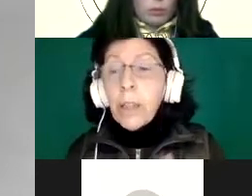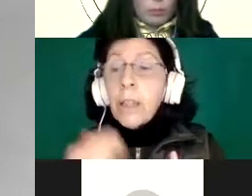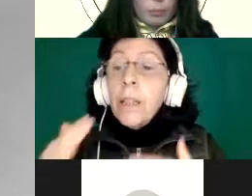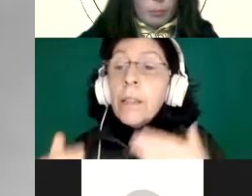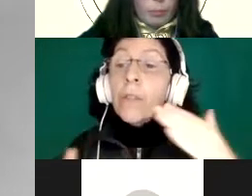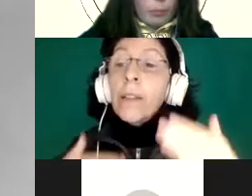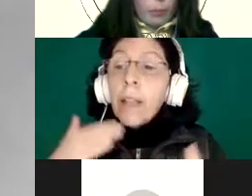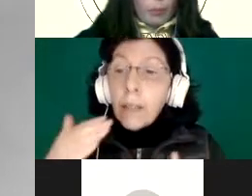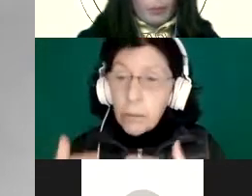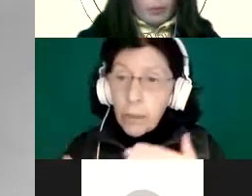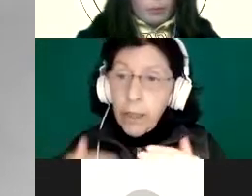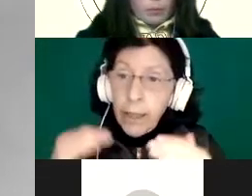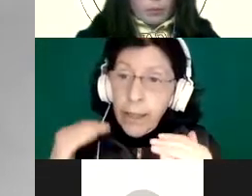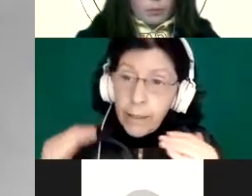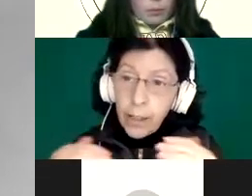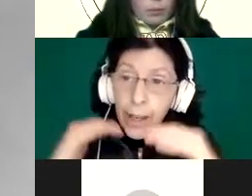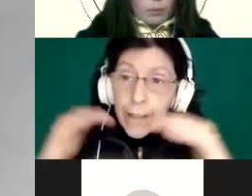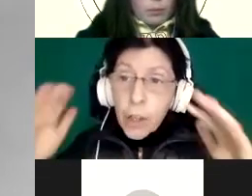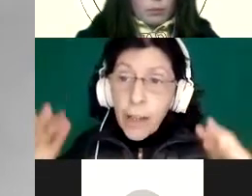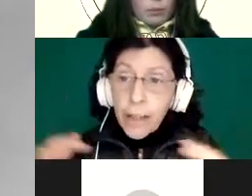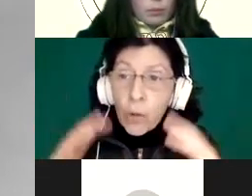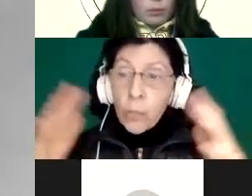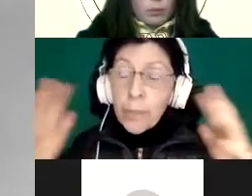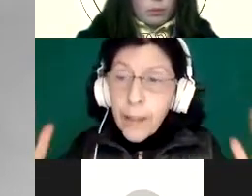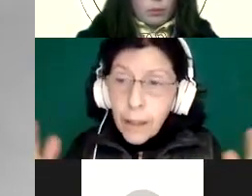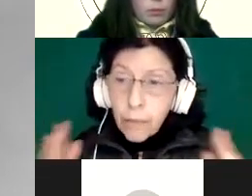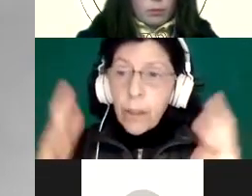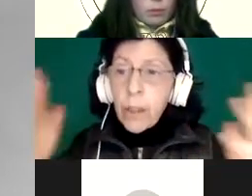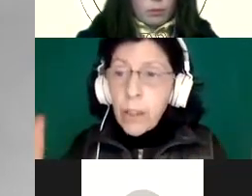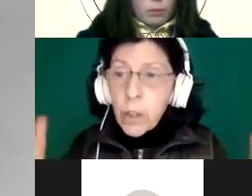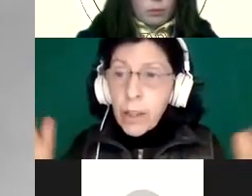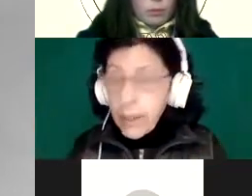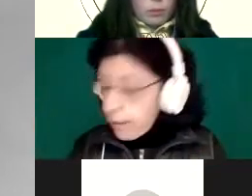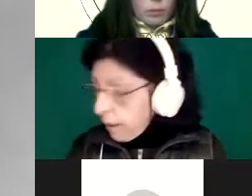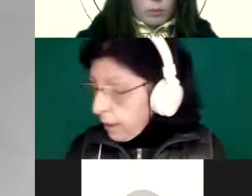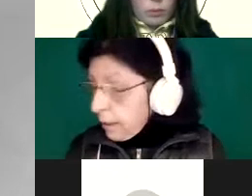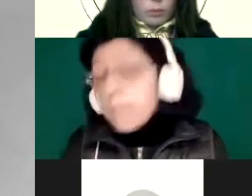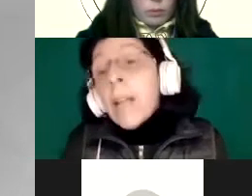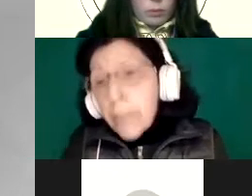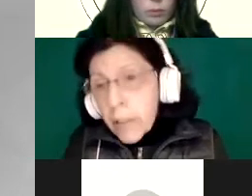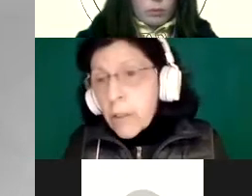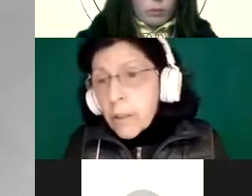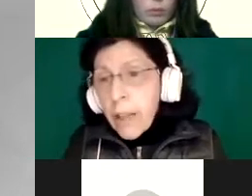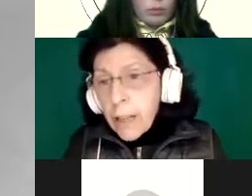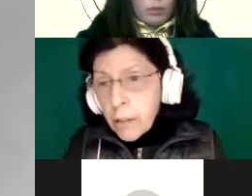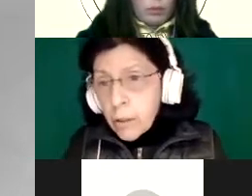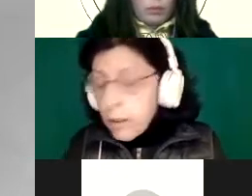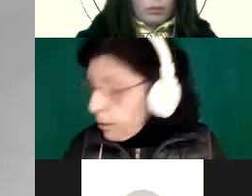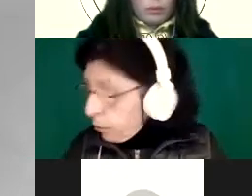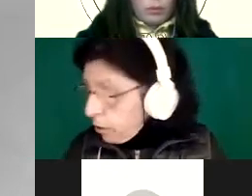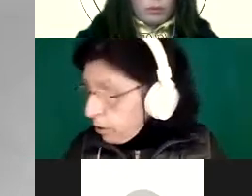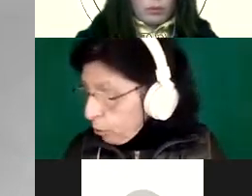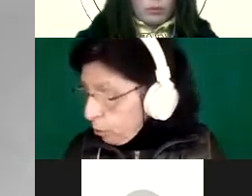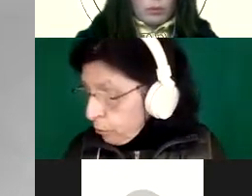conseguir ir desvendando essas layers do passado e chegar, talvez, àquilo